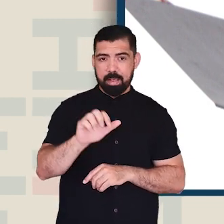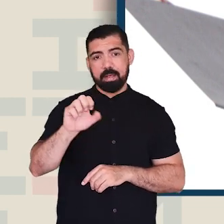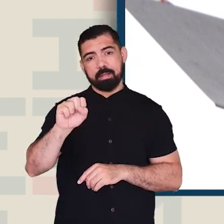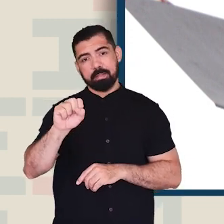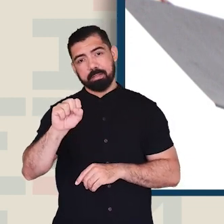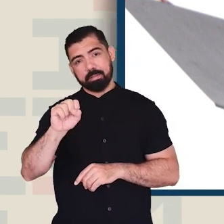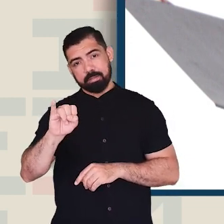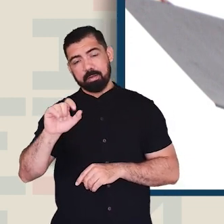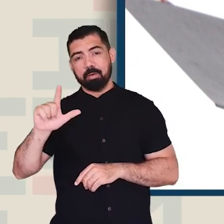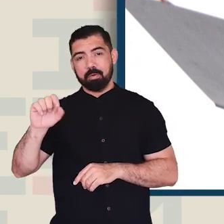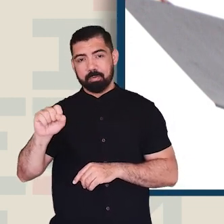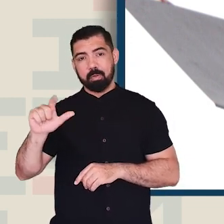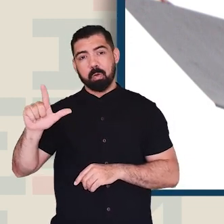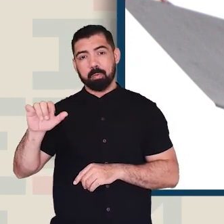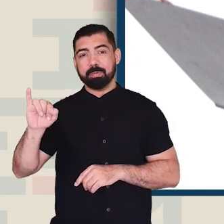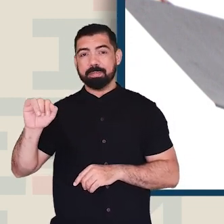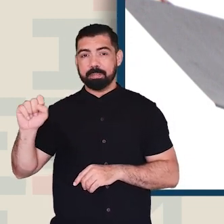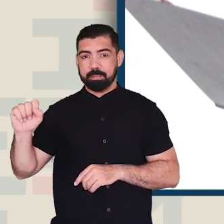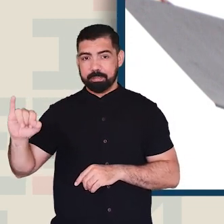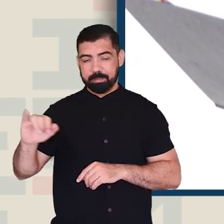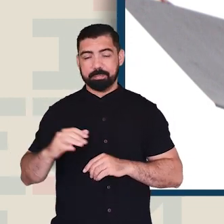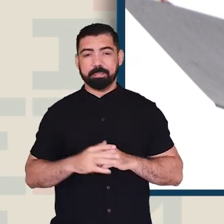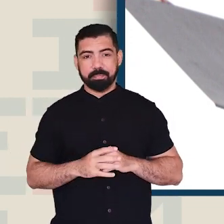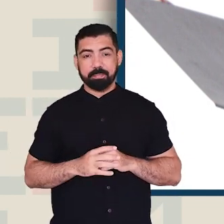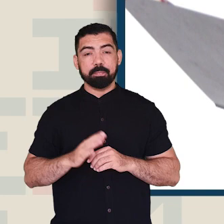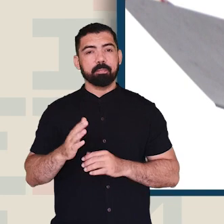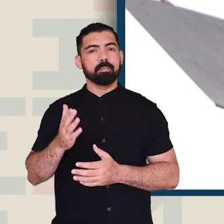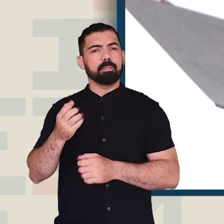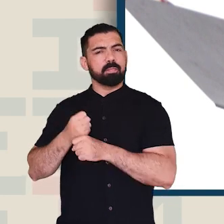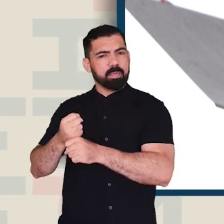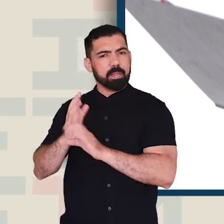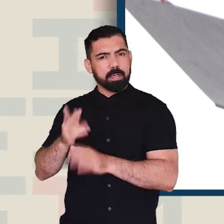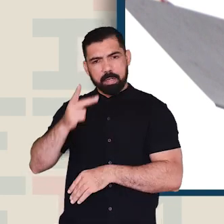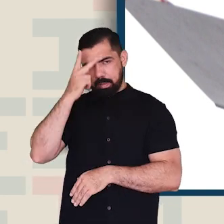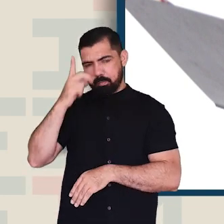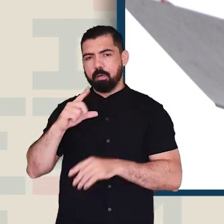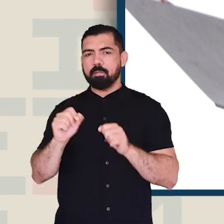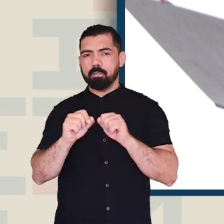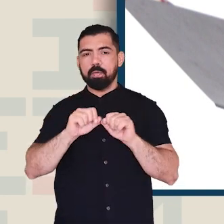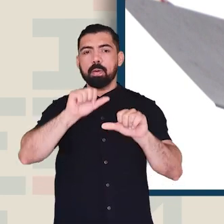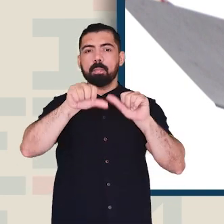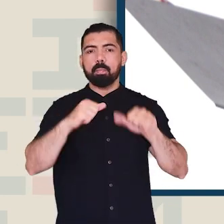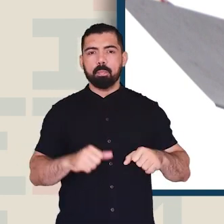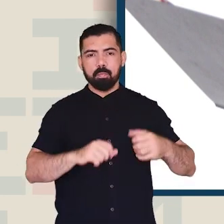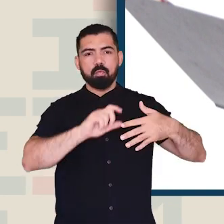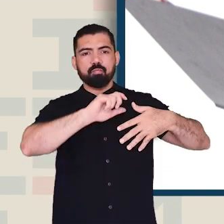em dia existem várias... Hoje em dia não, há alguns anos já existem guitarristas que tocam em afinações